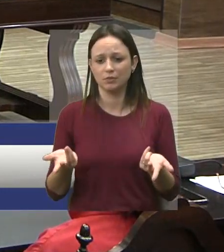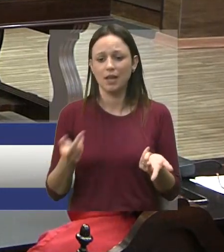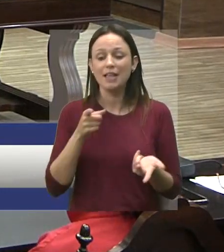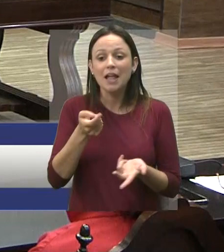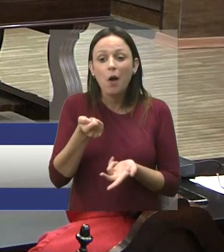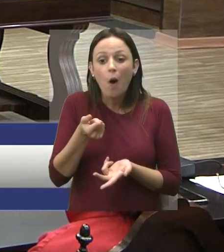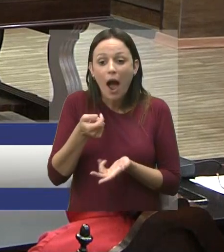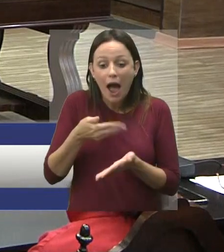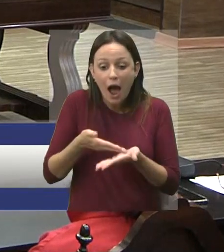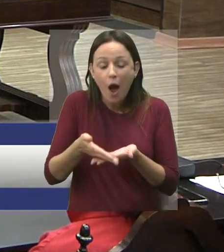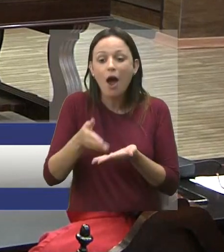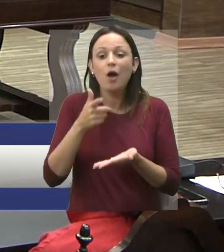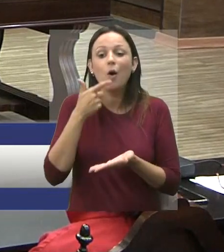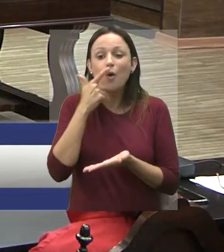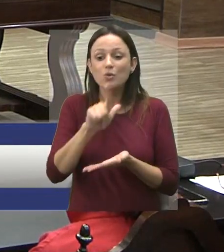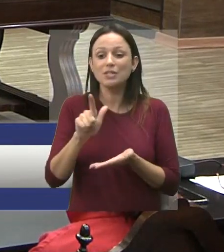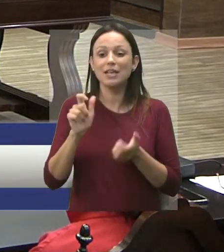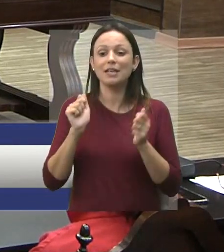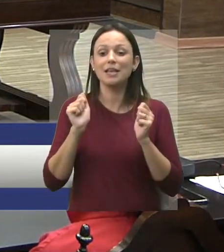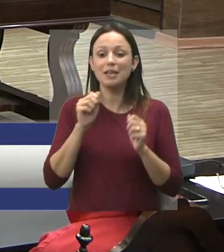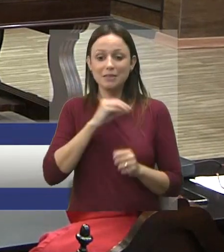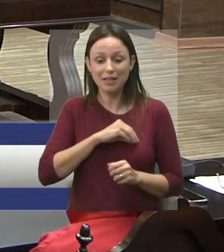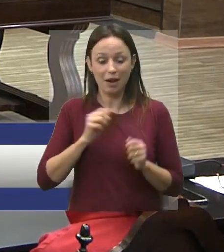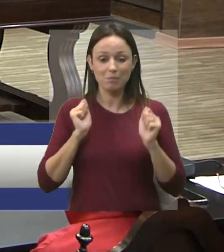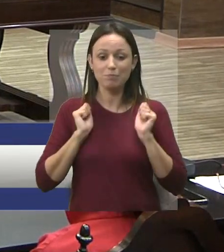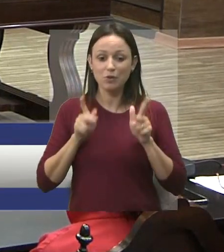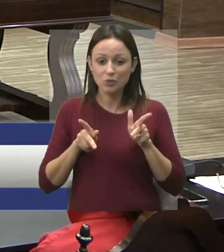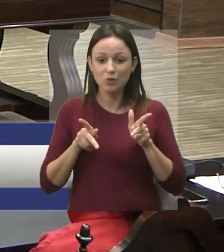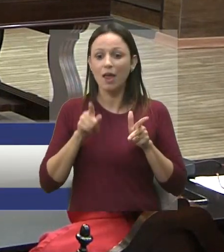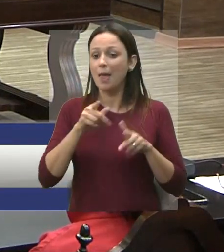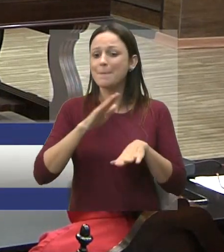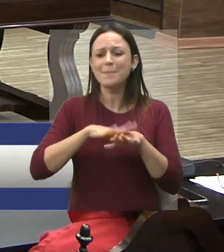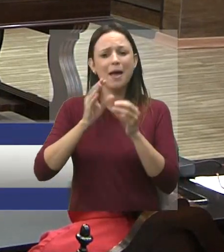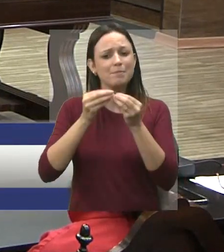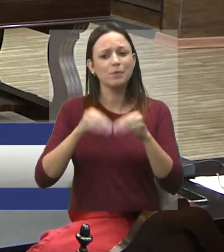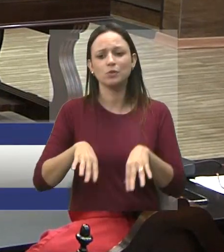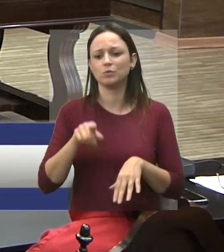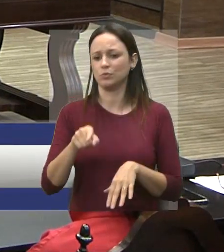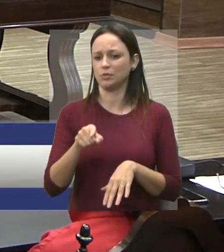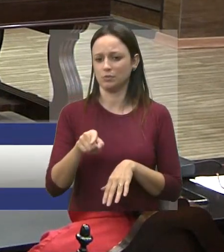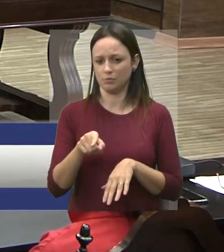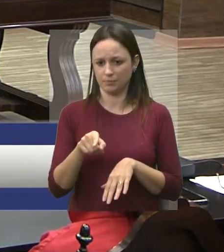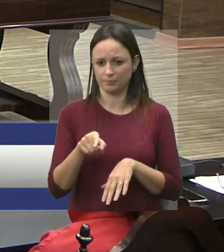benefício que é muito afetado por esse tipo de situação.